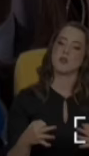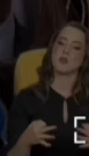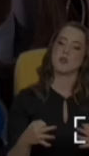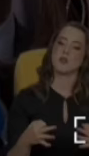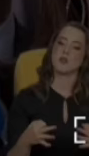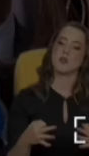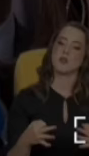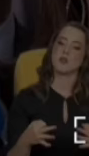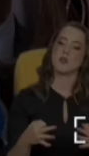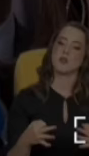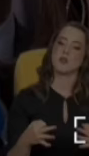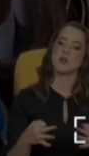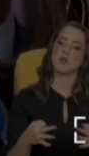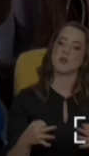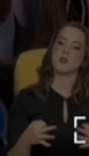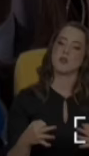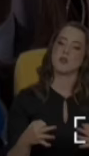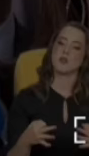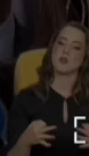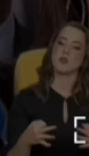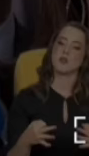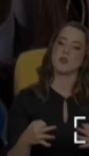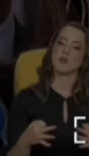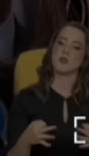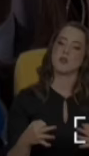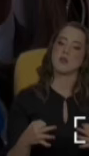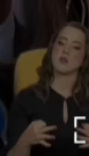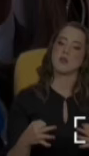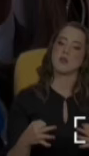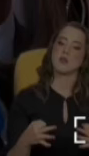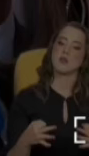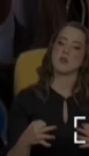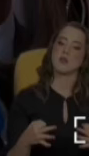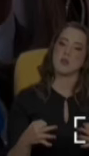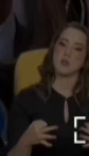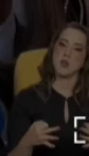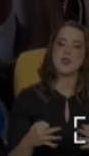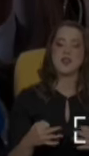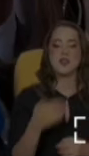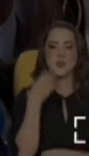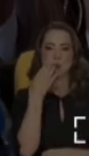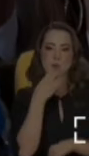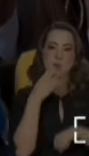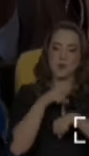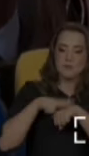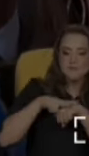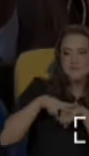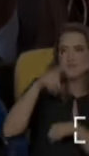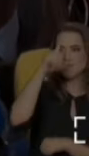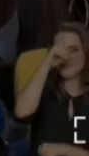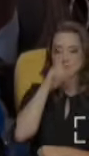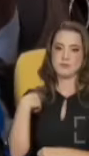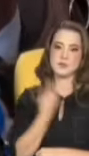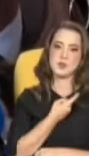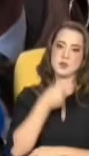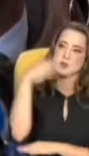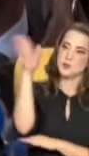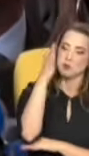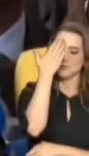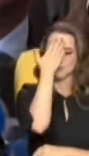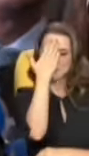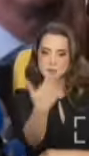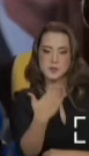como exatamente? Qual é o parâmetro de honestidade para eu poder julgar essas pessoas? É eliminação. Amarela da nossa bandeira.